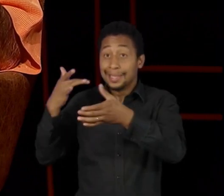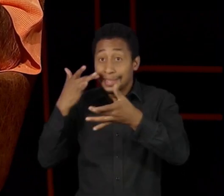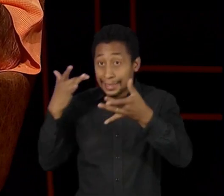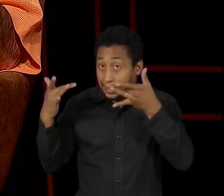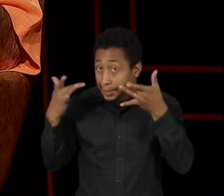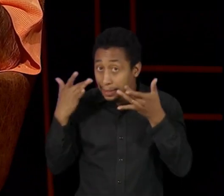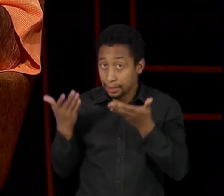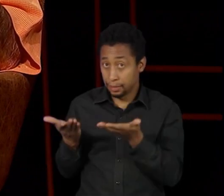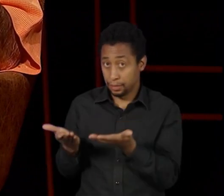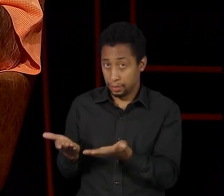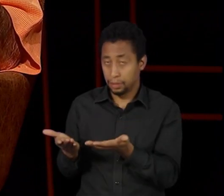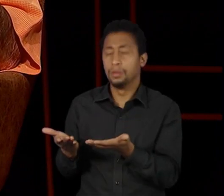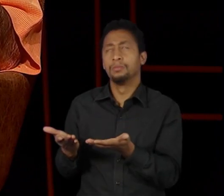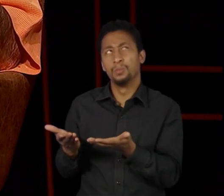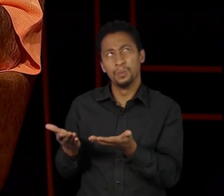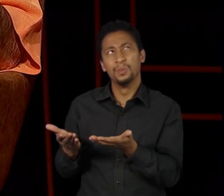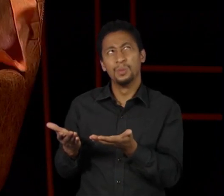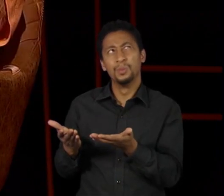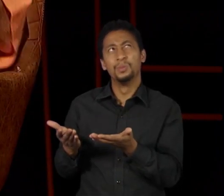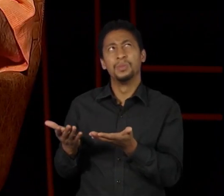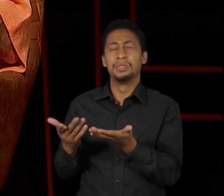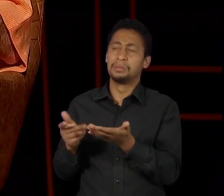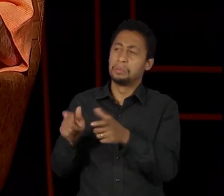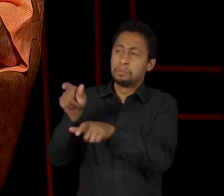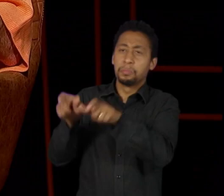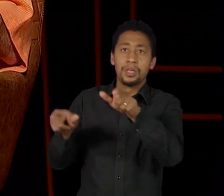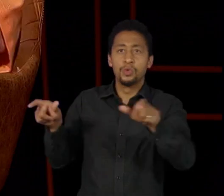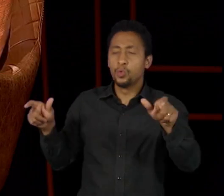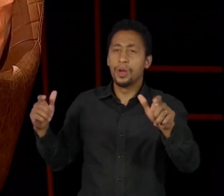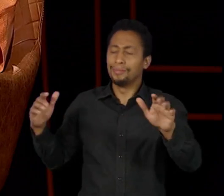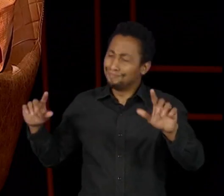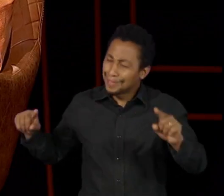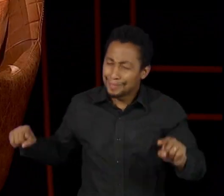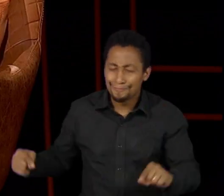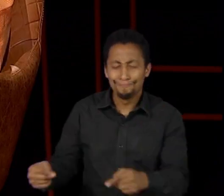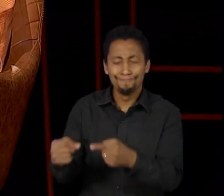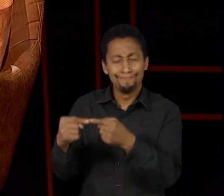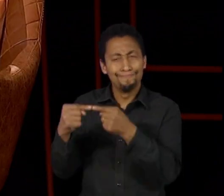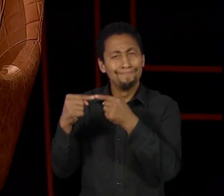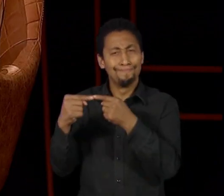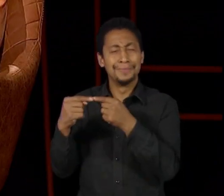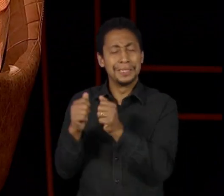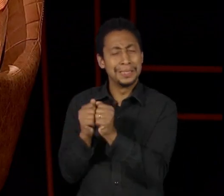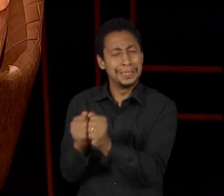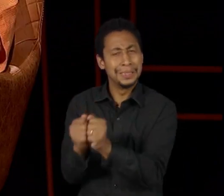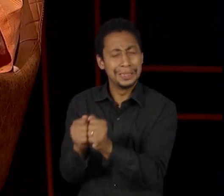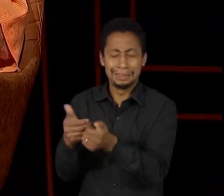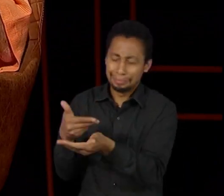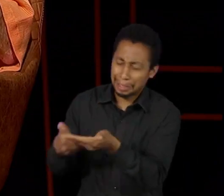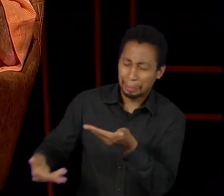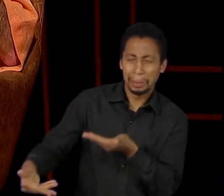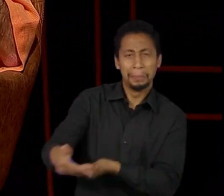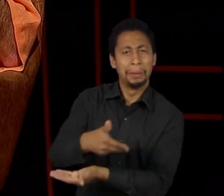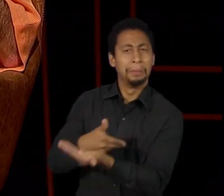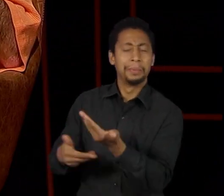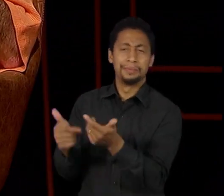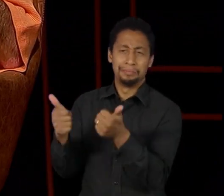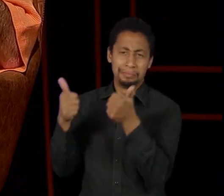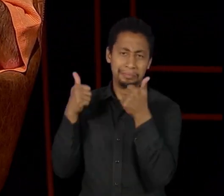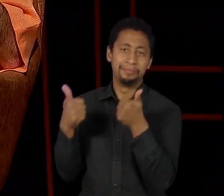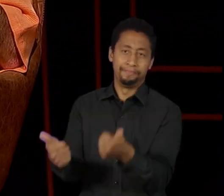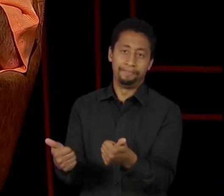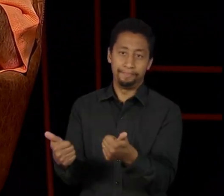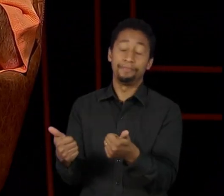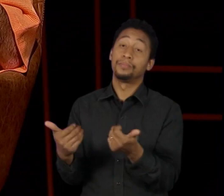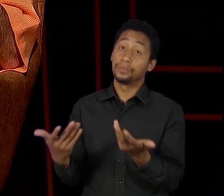que tem um grupo estável, que tem um elenco estável. Fixo. Então, as